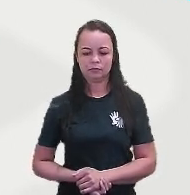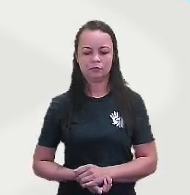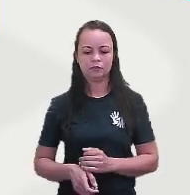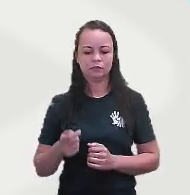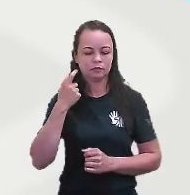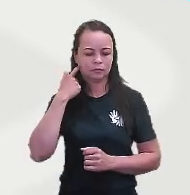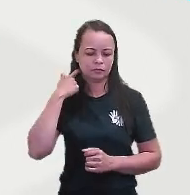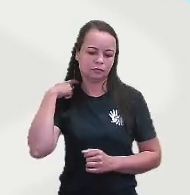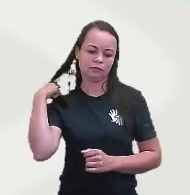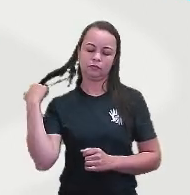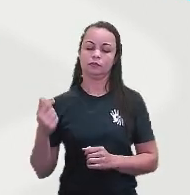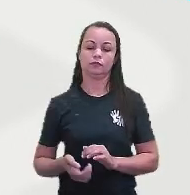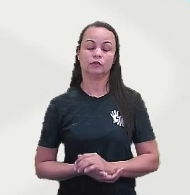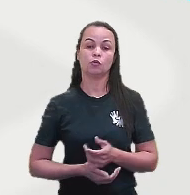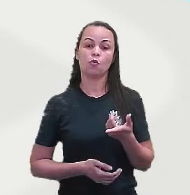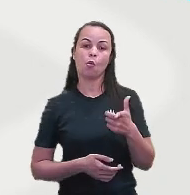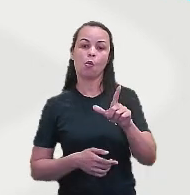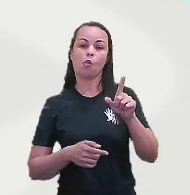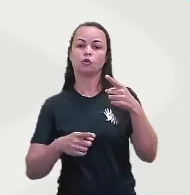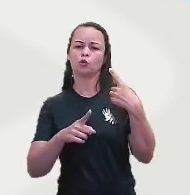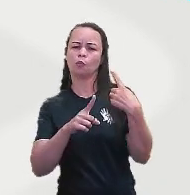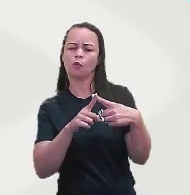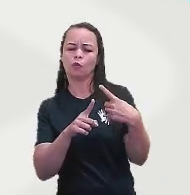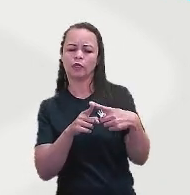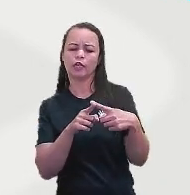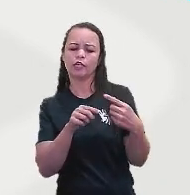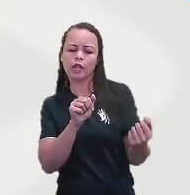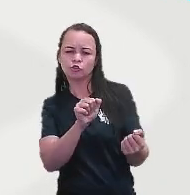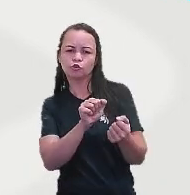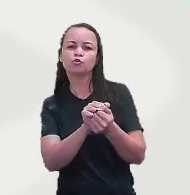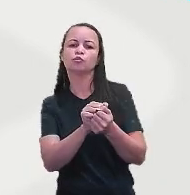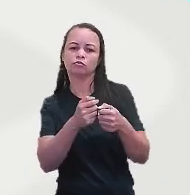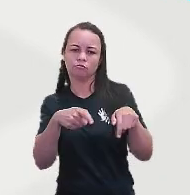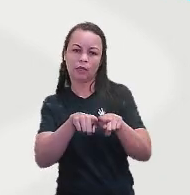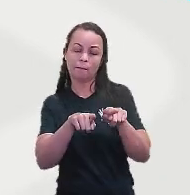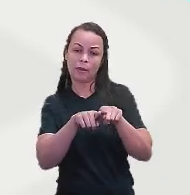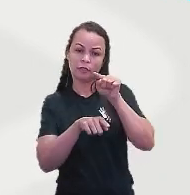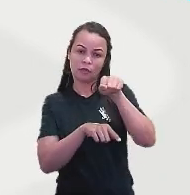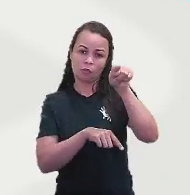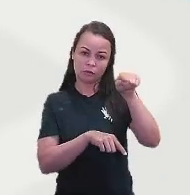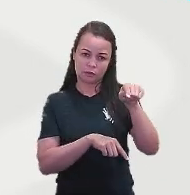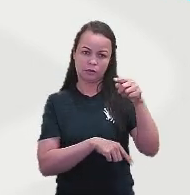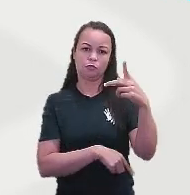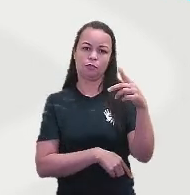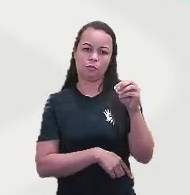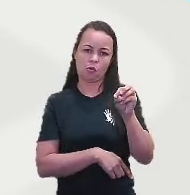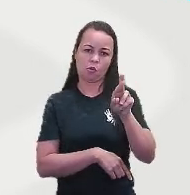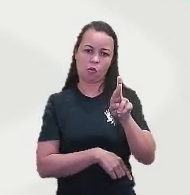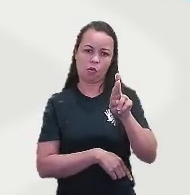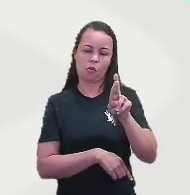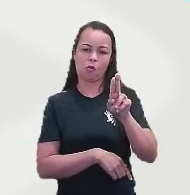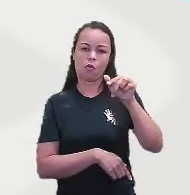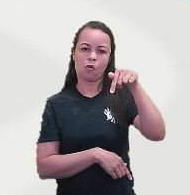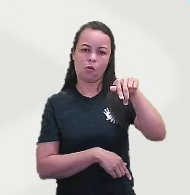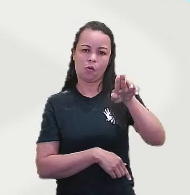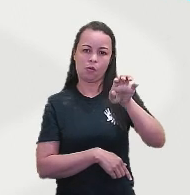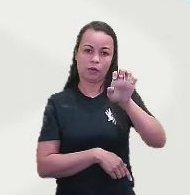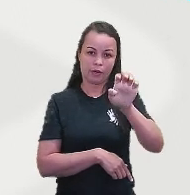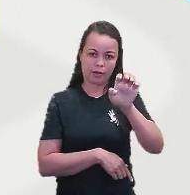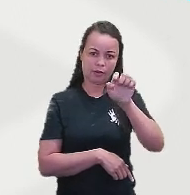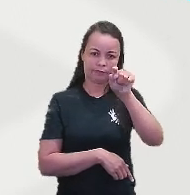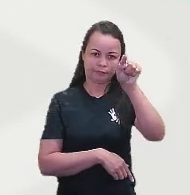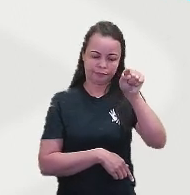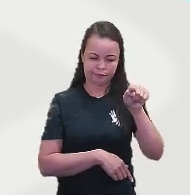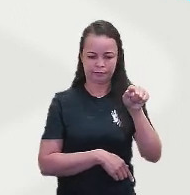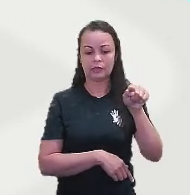Temos agora o outro porquê, que é juntinho e com acento, né? Então, vamos lá. Ele tem uma